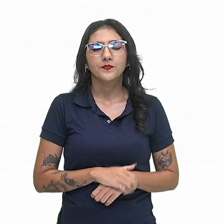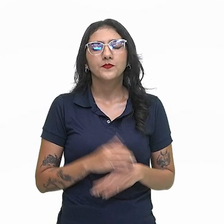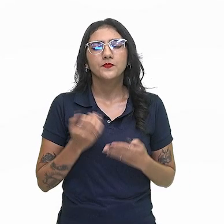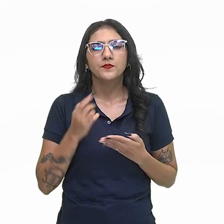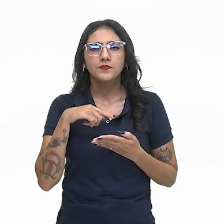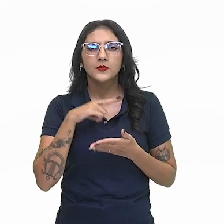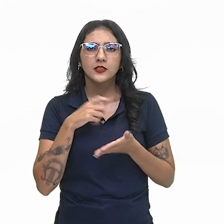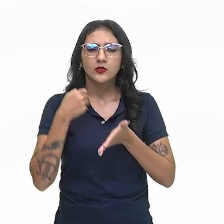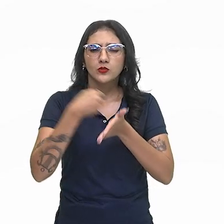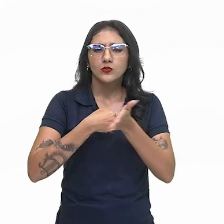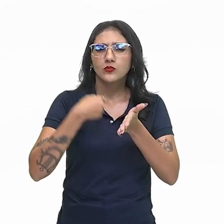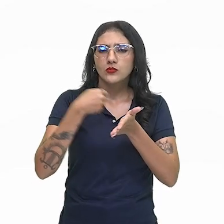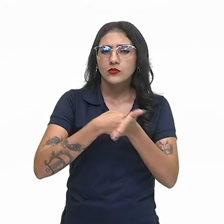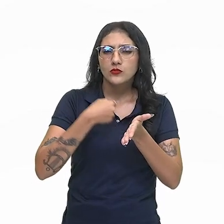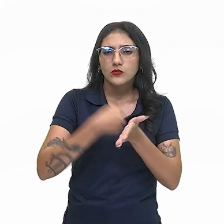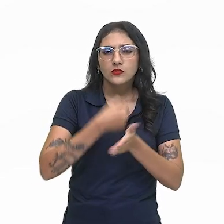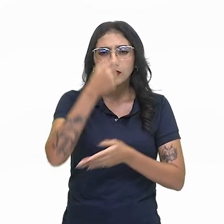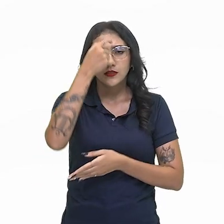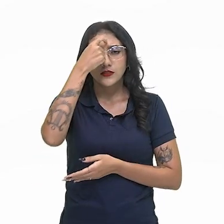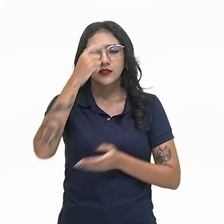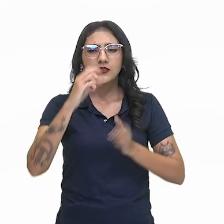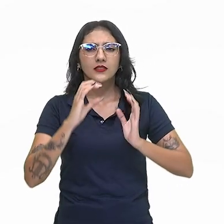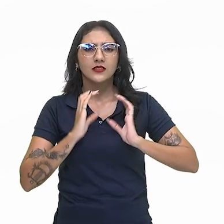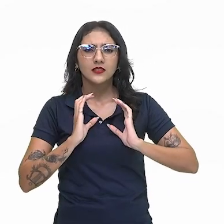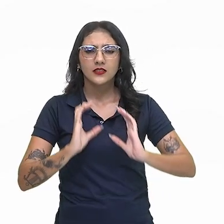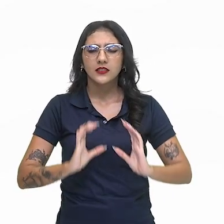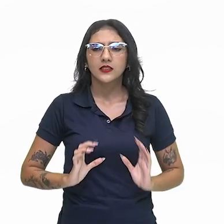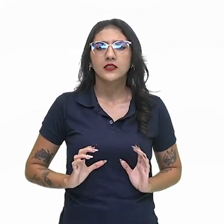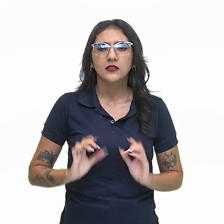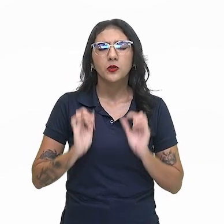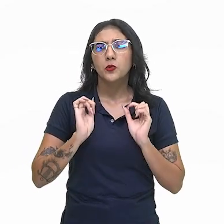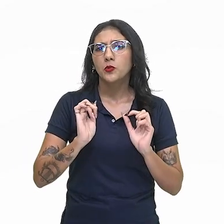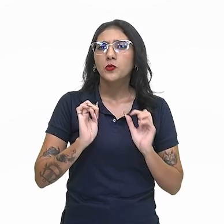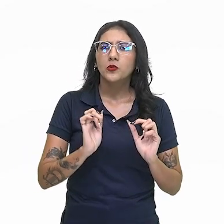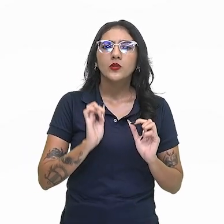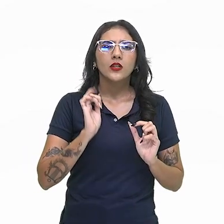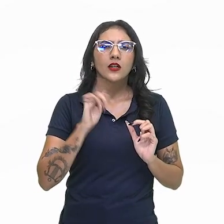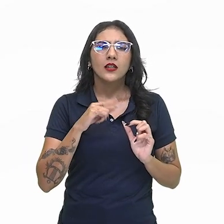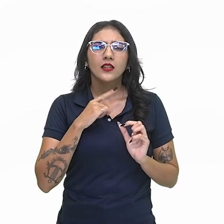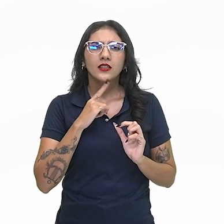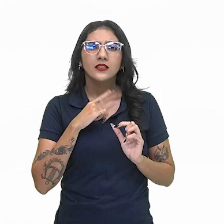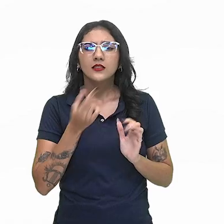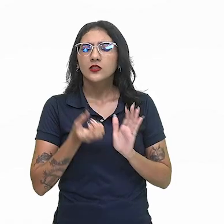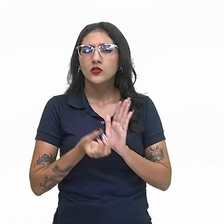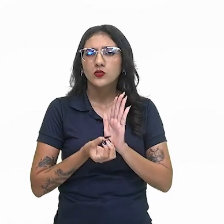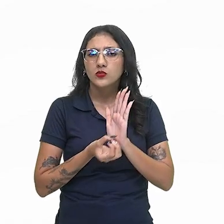pela cidadania é o cadinho onde se foge aos cidadãos. O que é